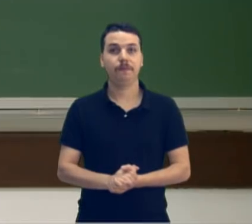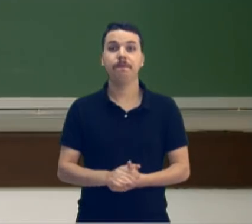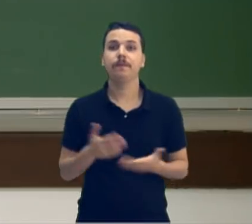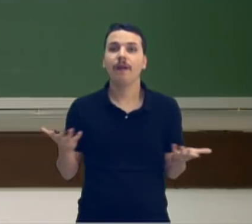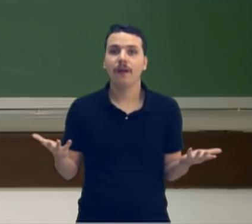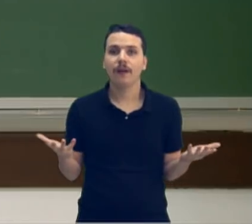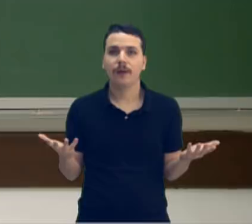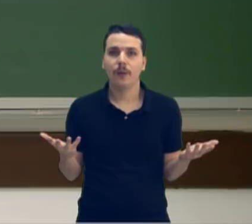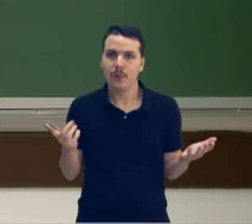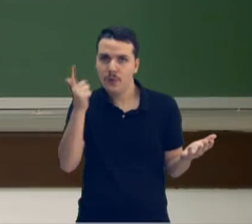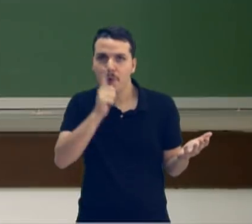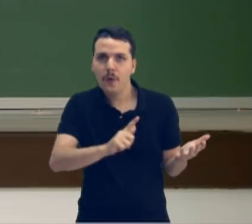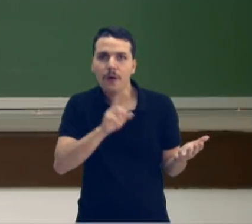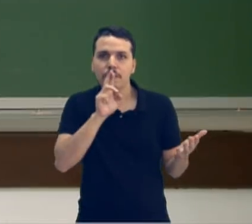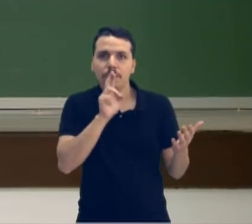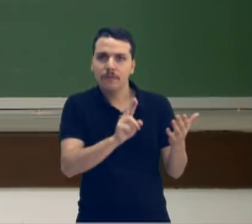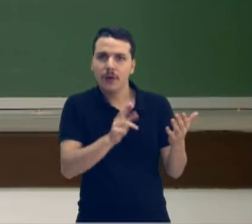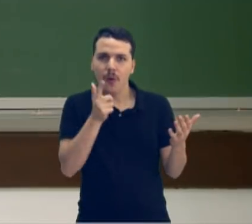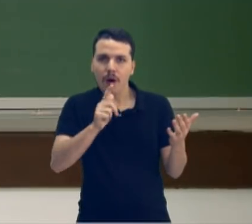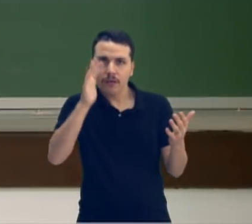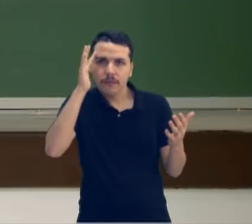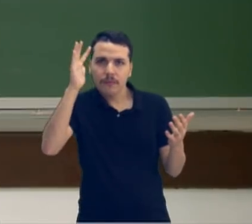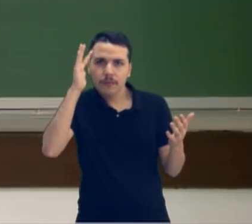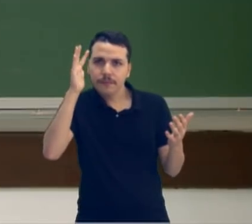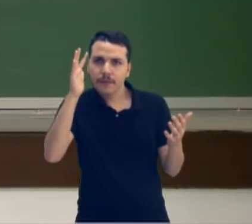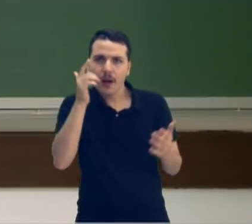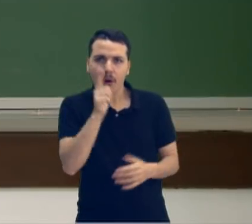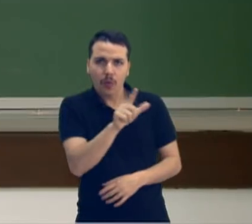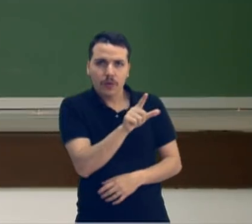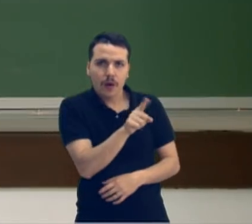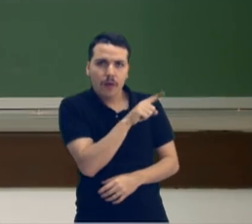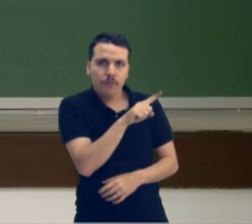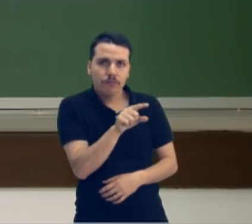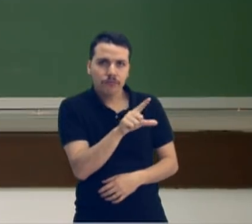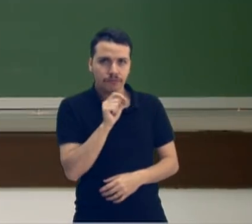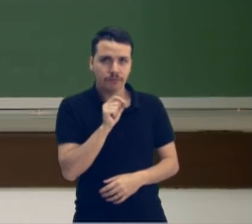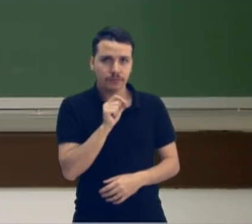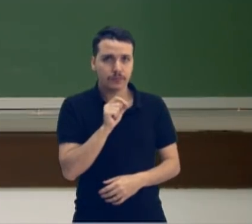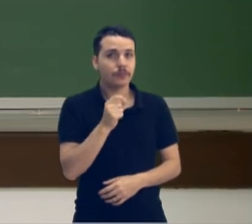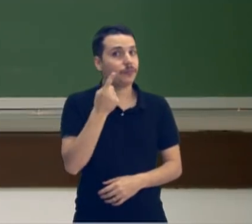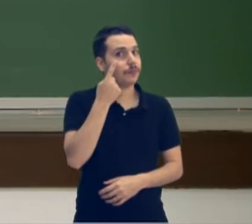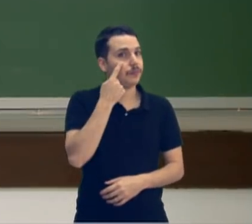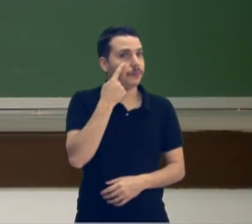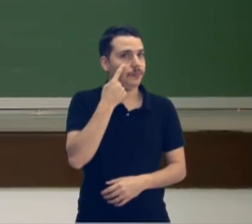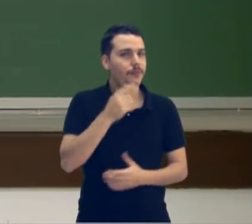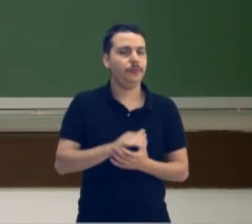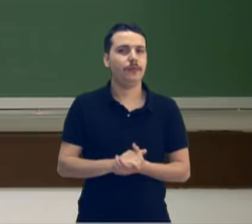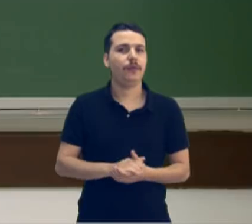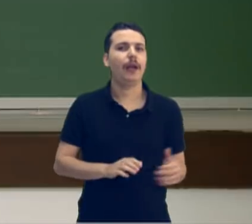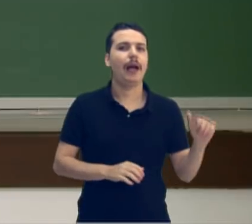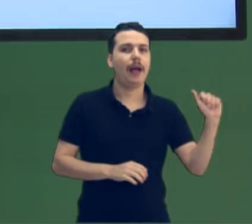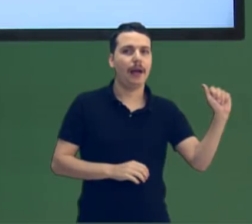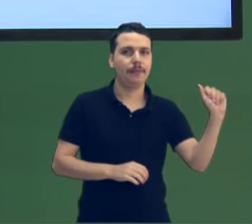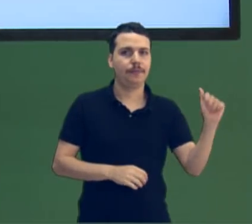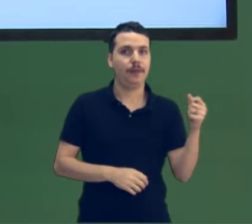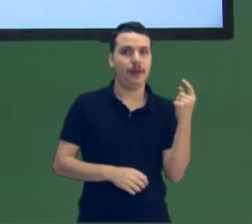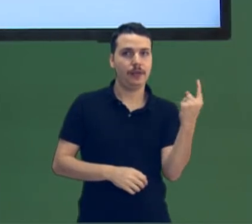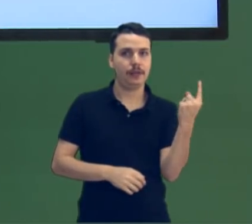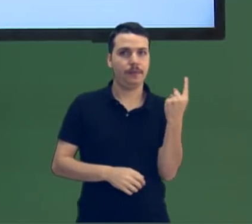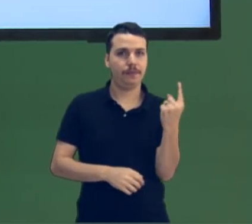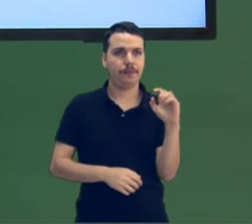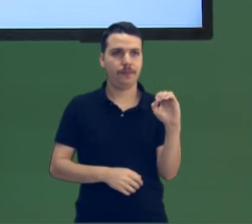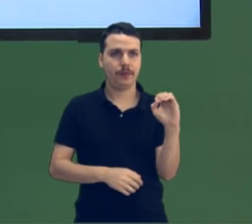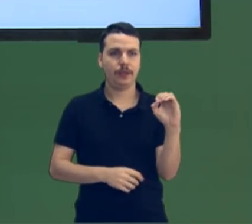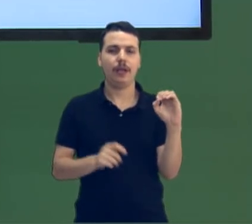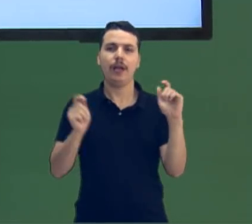E aí? Conseguiram pensar? Conseguiram assinalar? Vamos ver as alternativas. 110.